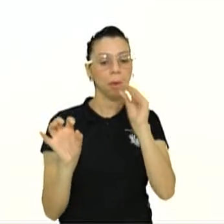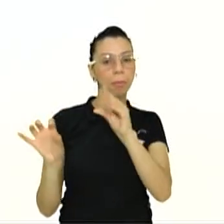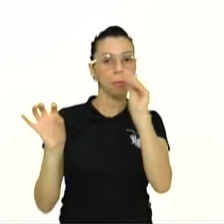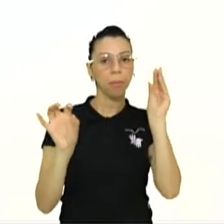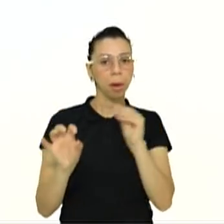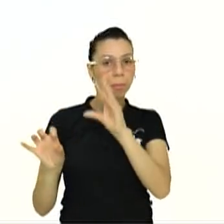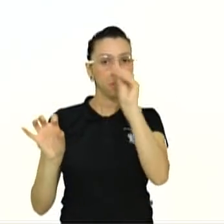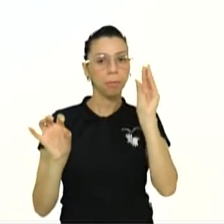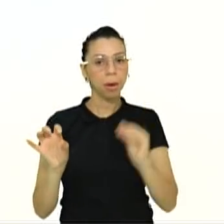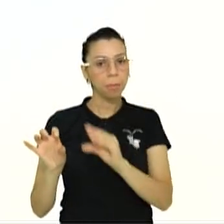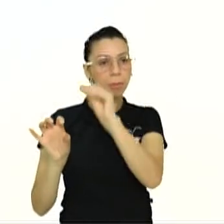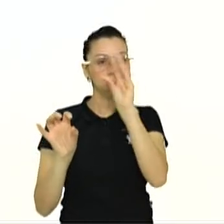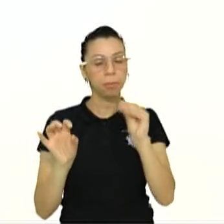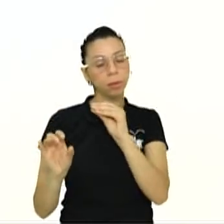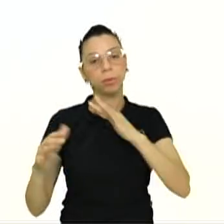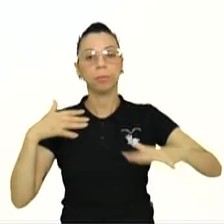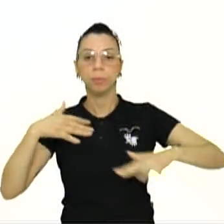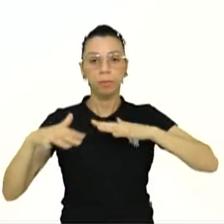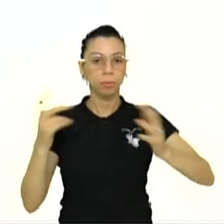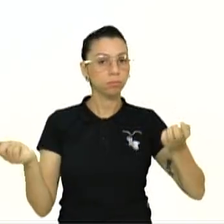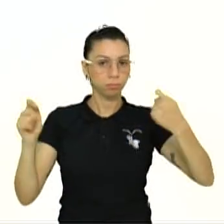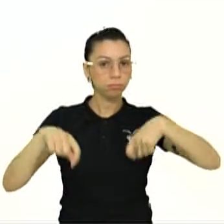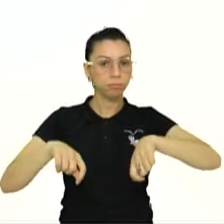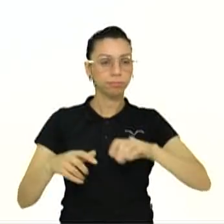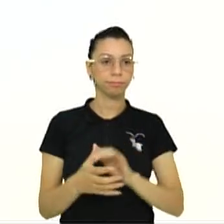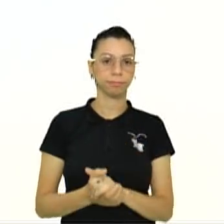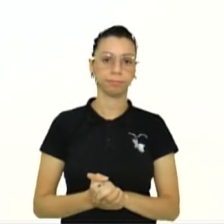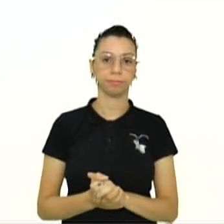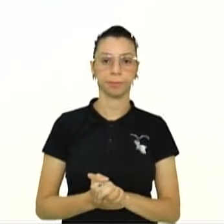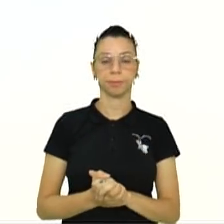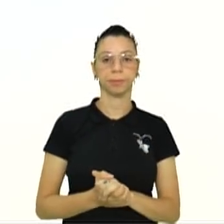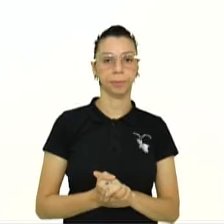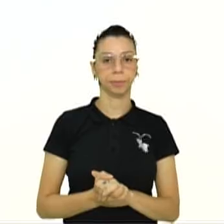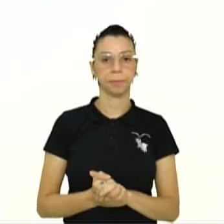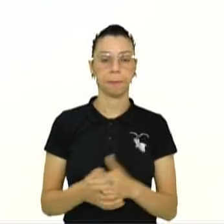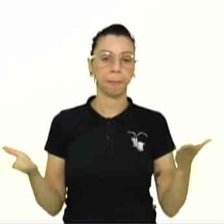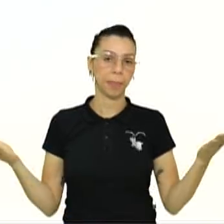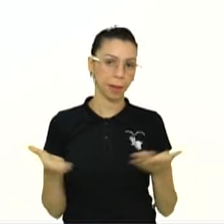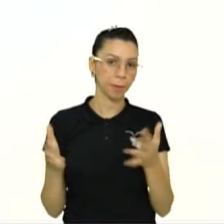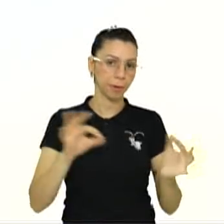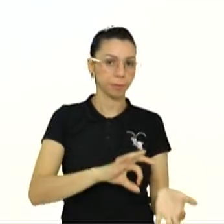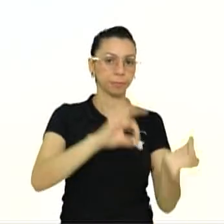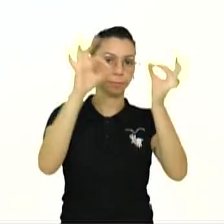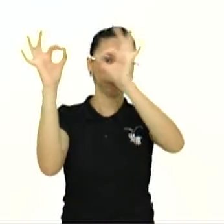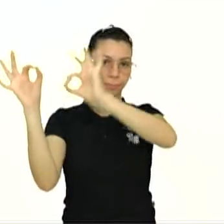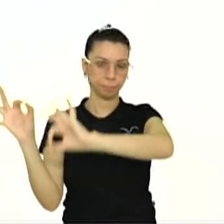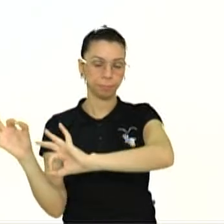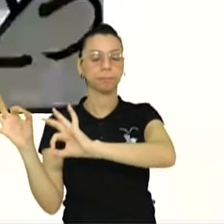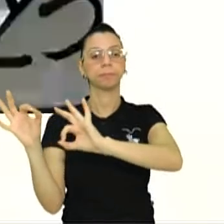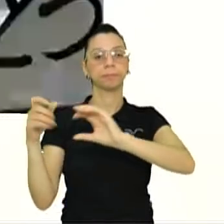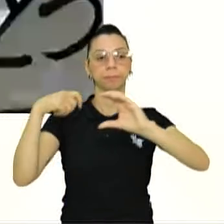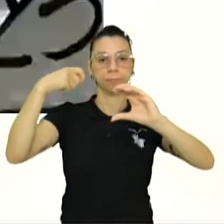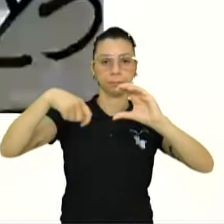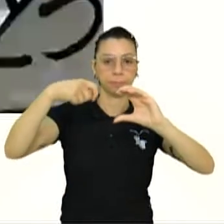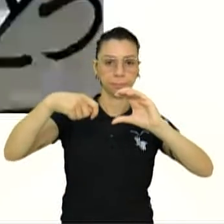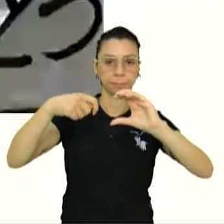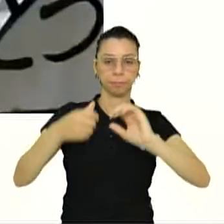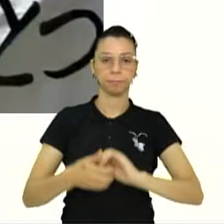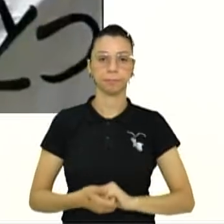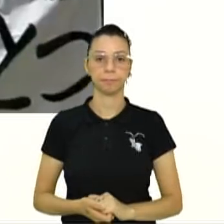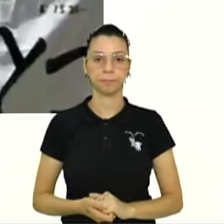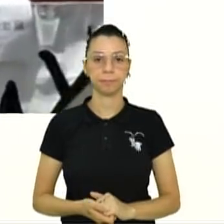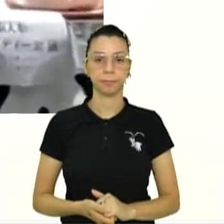os movimentos que ele necessita, tá? Agora vamos assistir um trecho do vídeo.